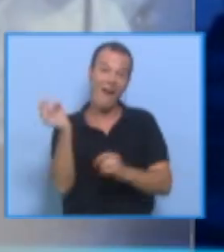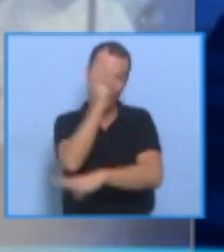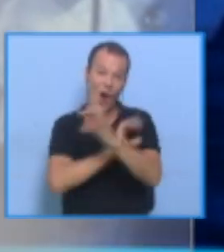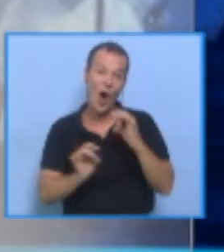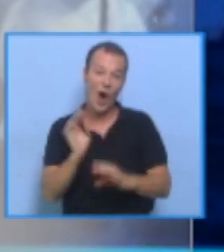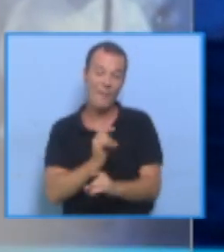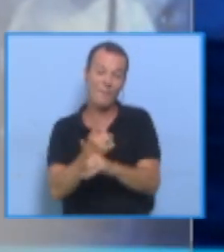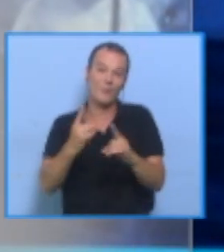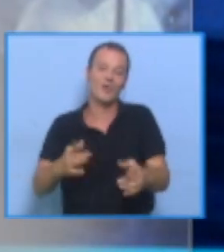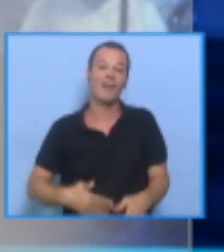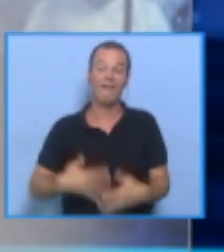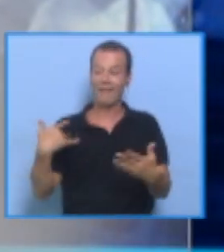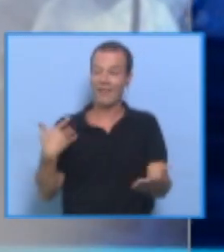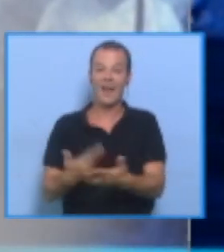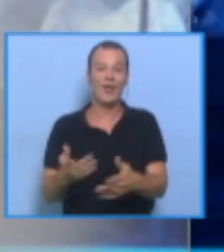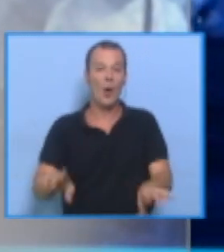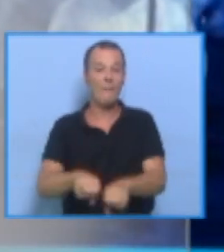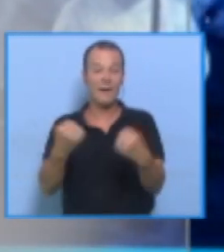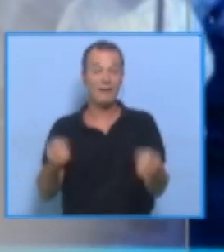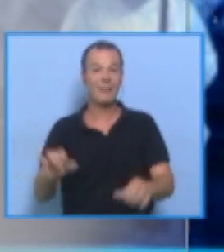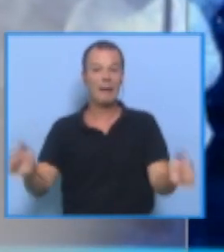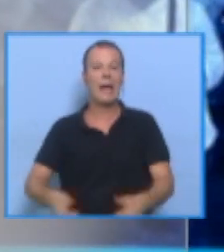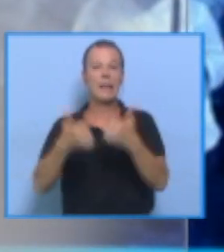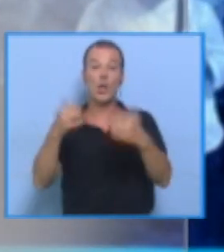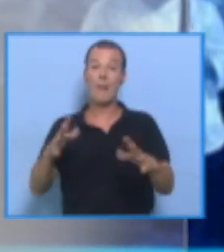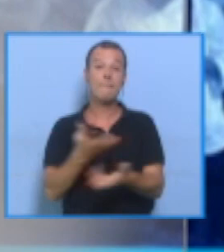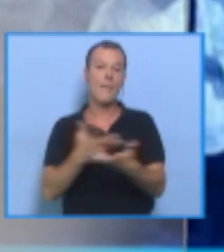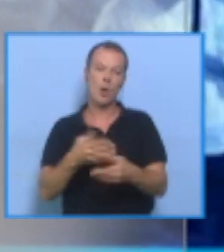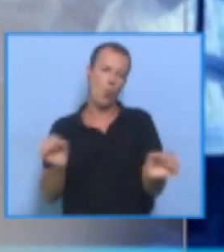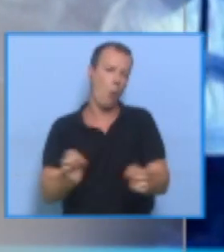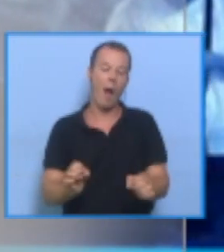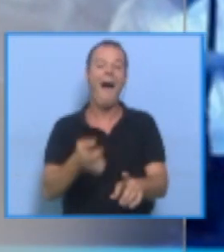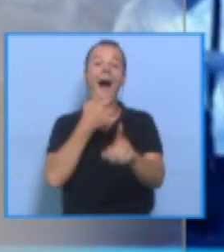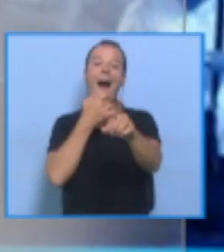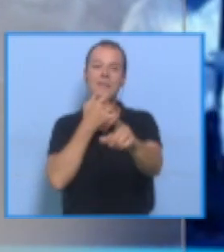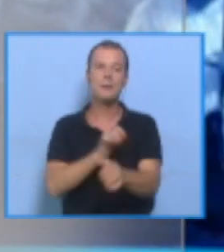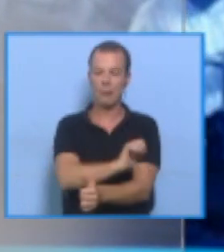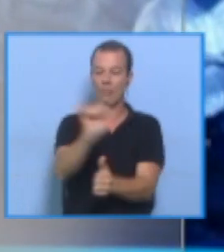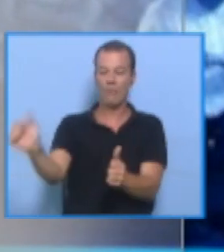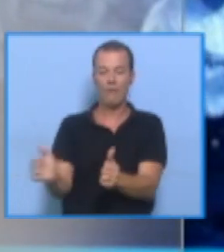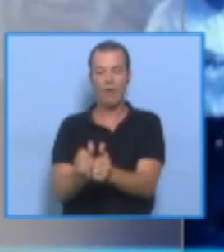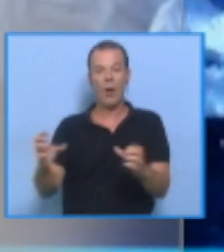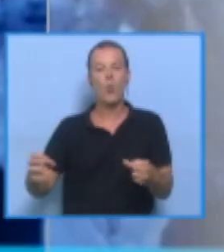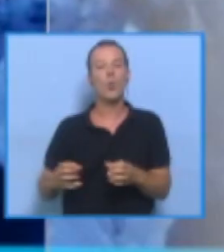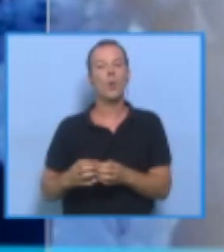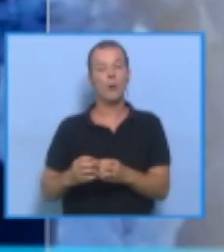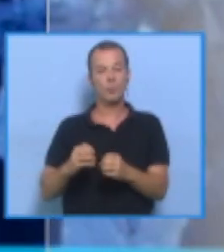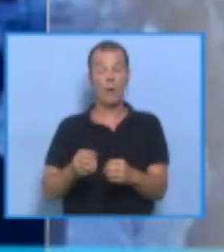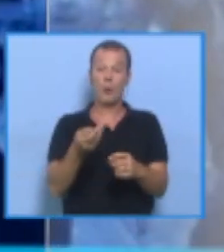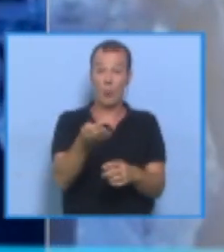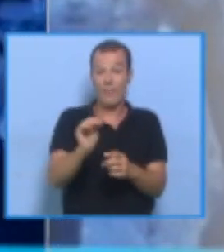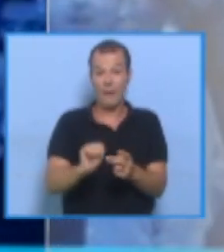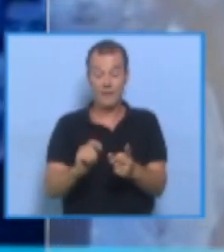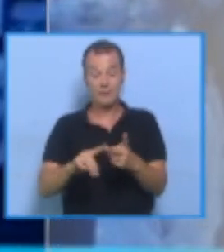porque nenhum partido, o partido ganhador não tem maioria, tem sempre que formar com os 2 outros partidos, com os socialistas